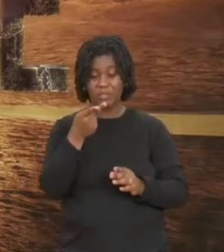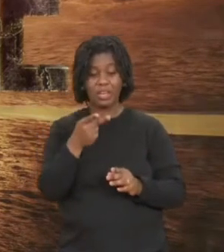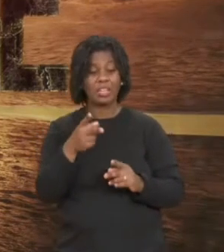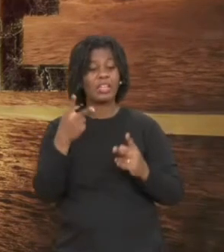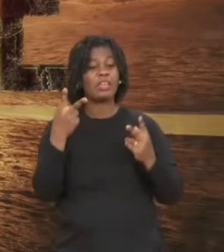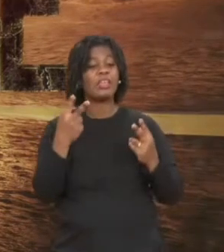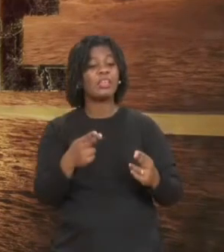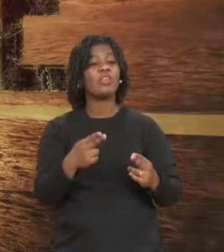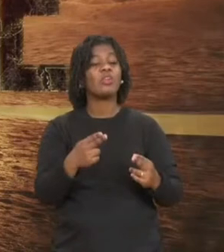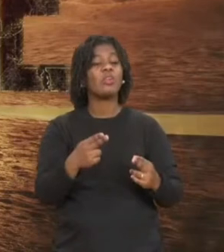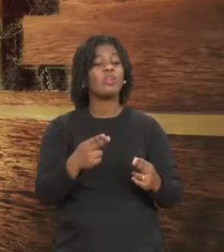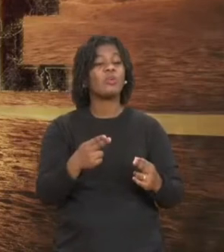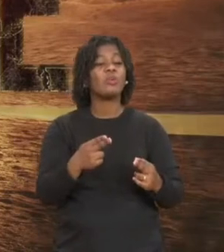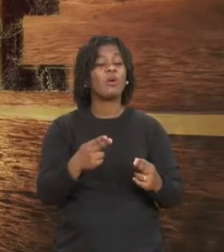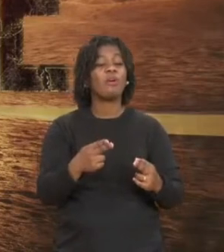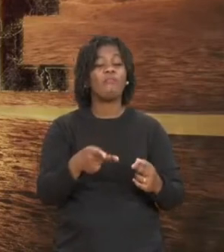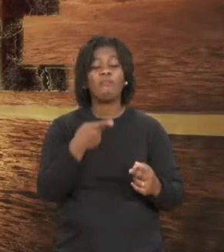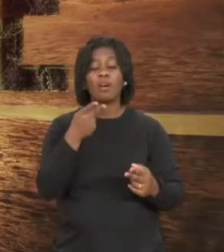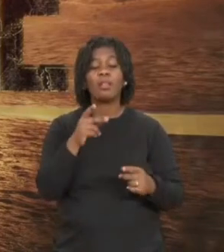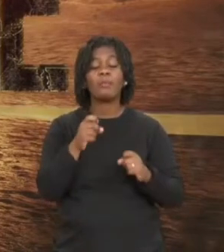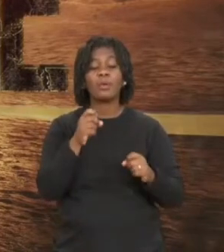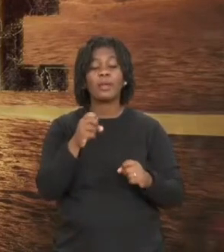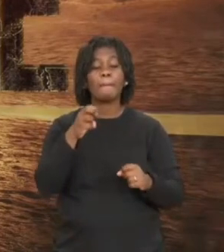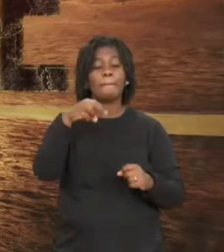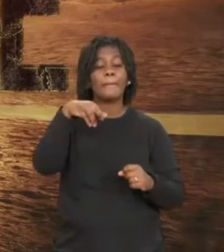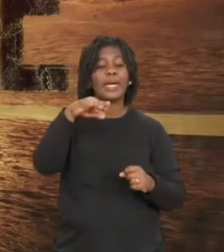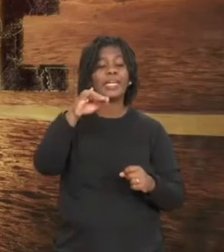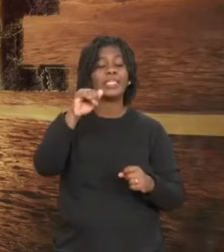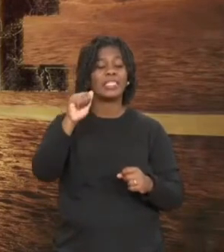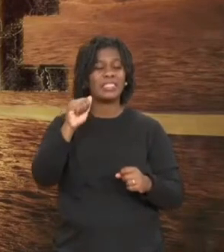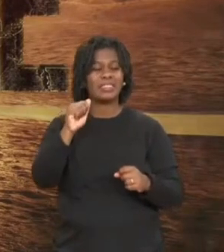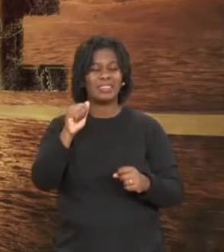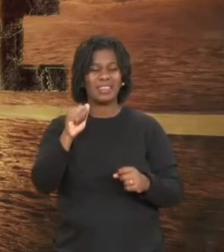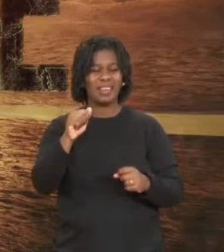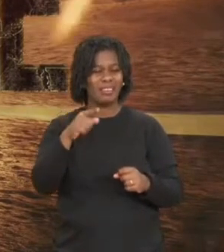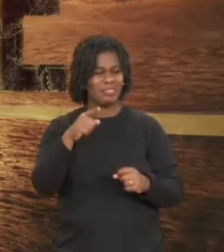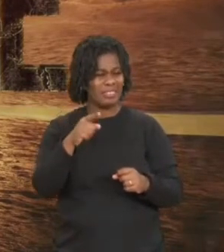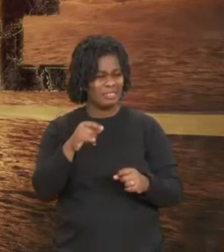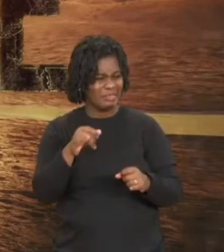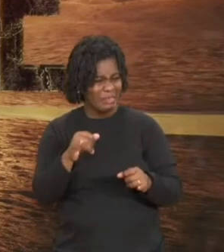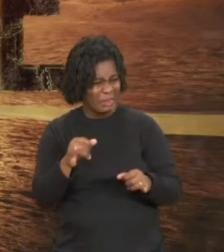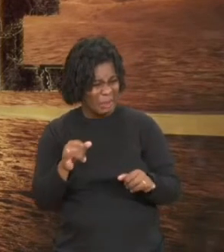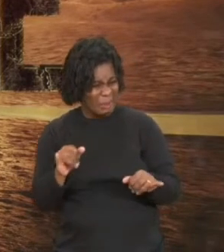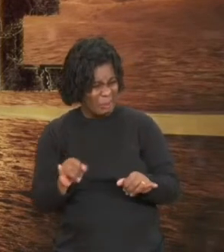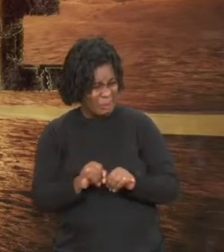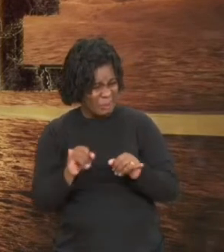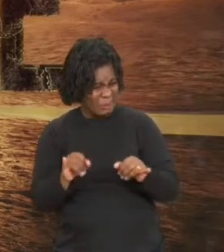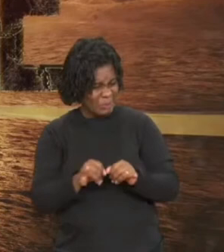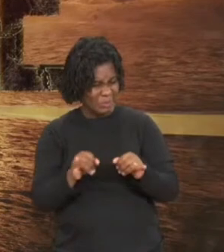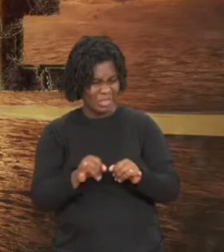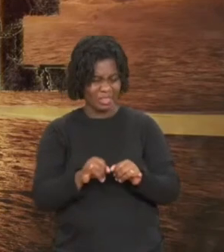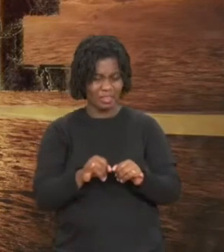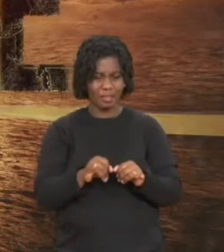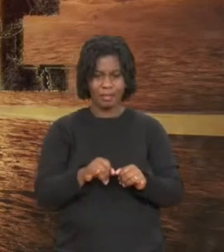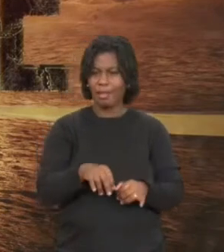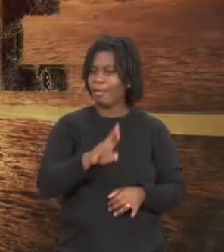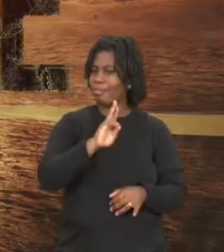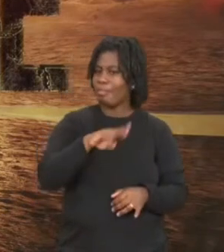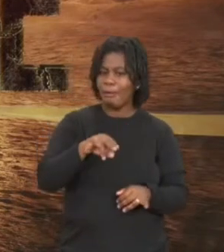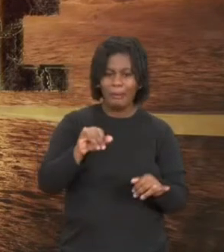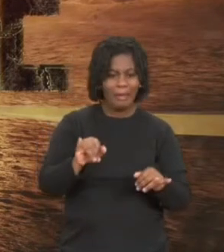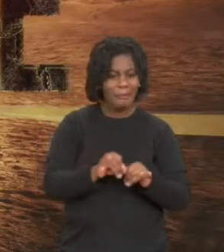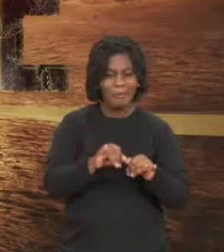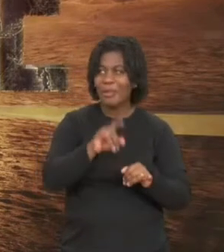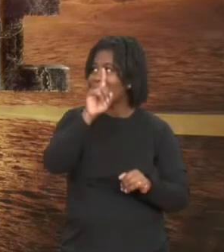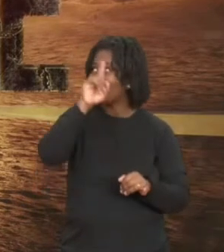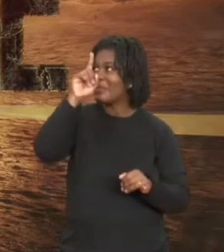Que desperdício. Não, não é desperdício não. Teu Deus merece muito mais.